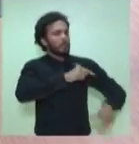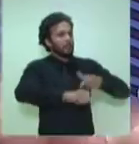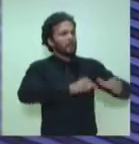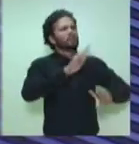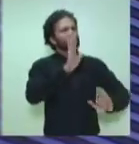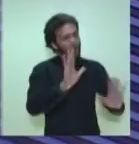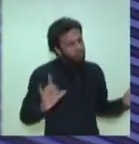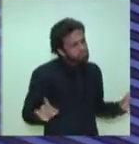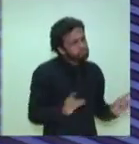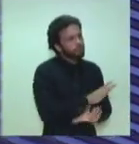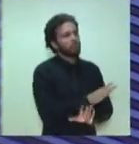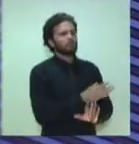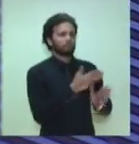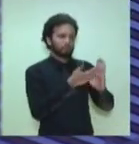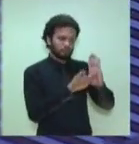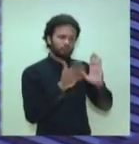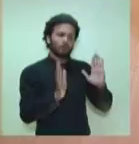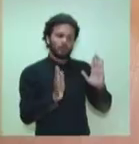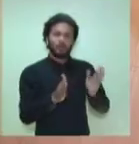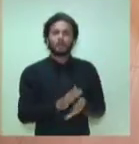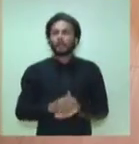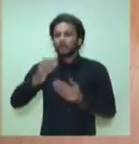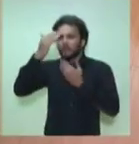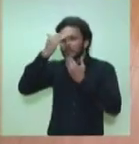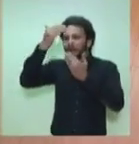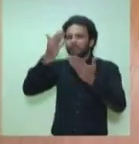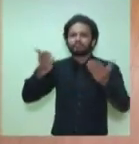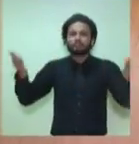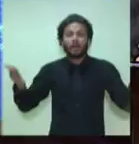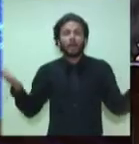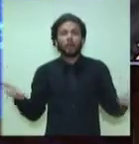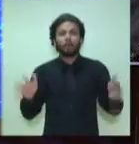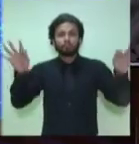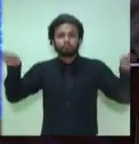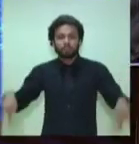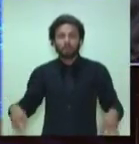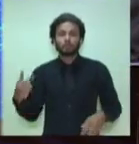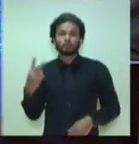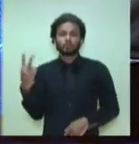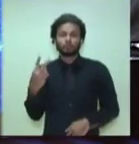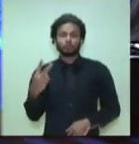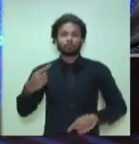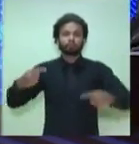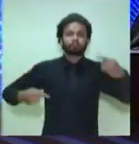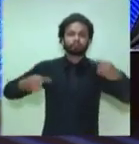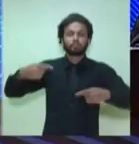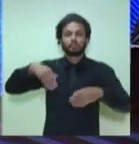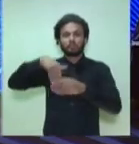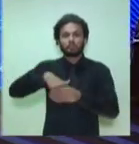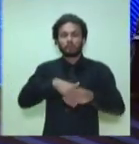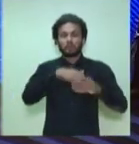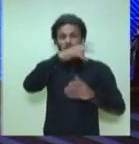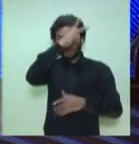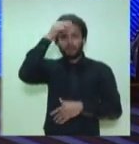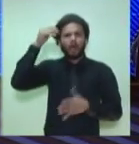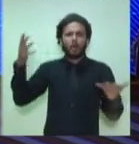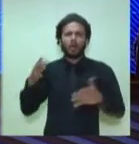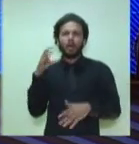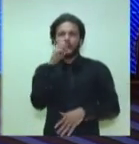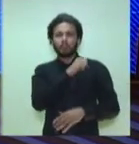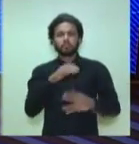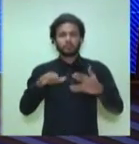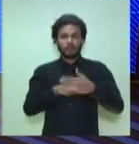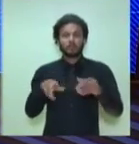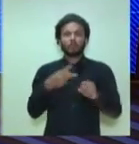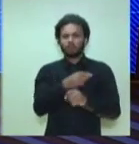feito, porque já está feito. Muito obrigado, candidato. E assim está encerrado o segundo bloco do nosso debate. Vamos a um rápido intervalo,